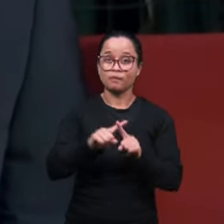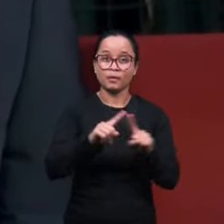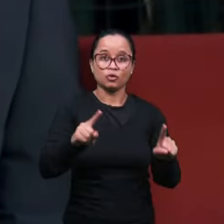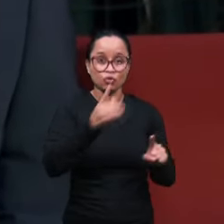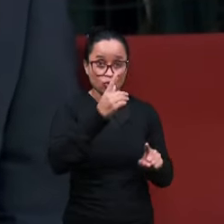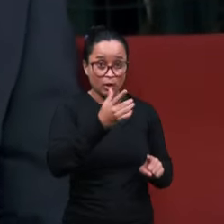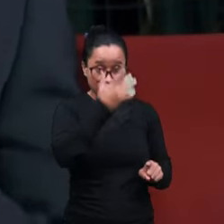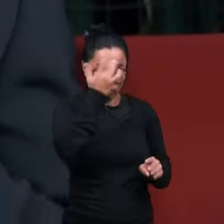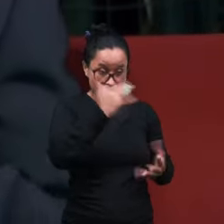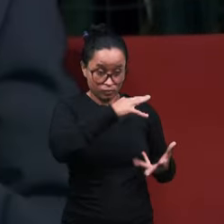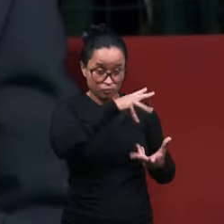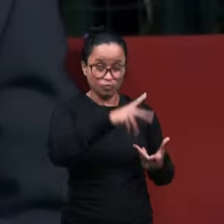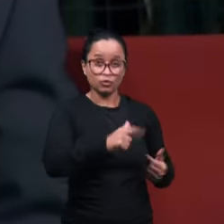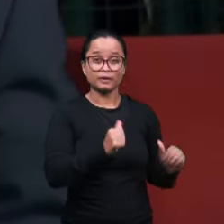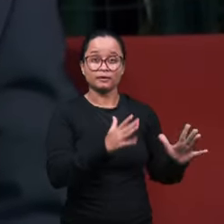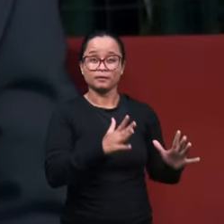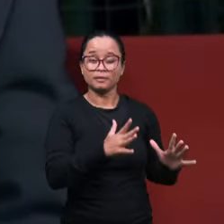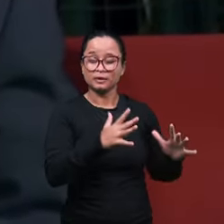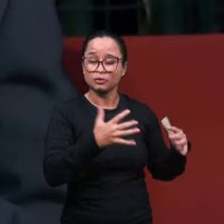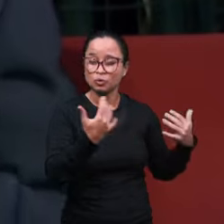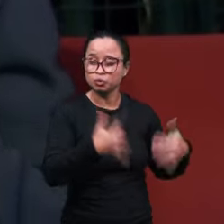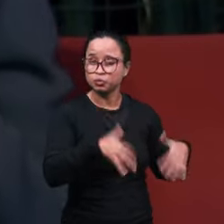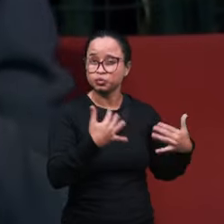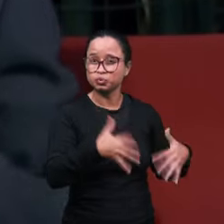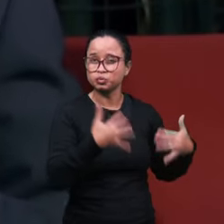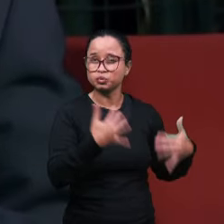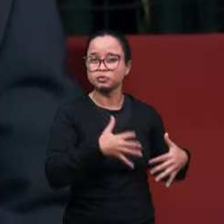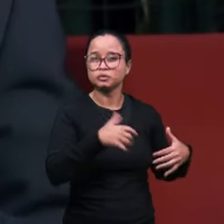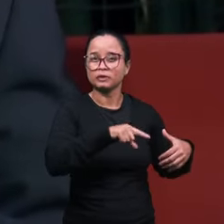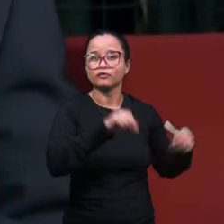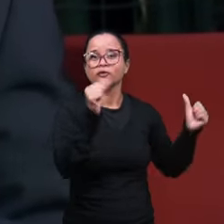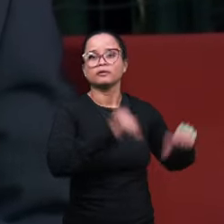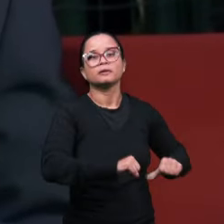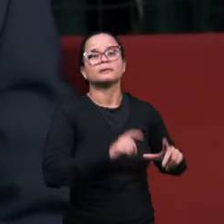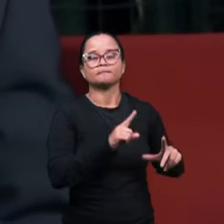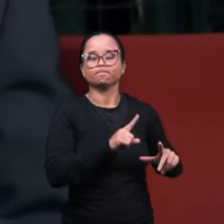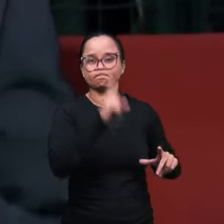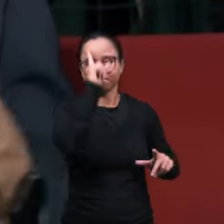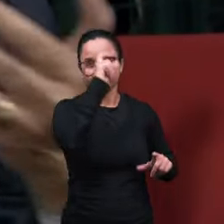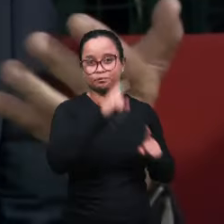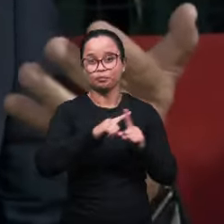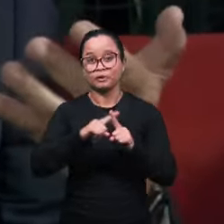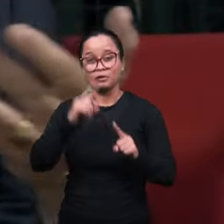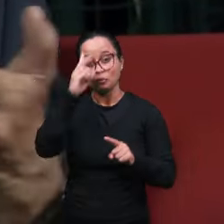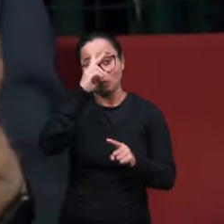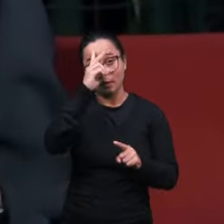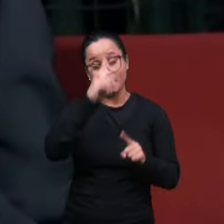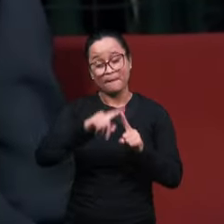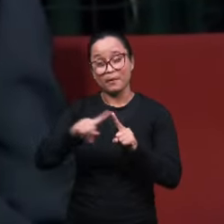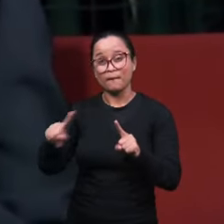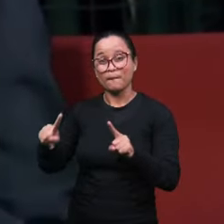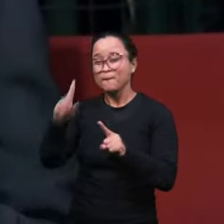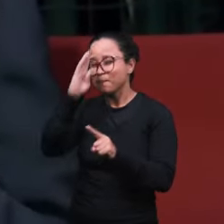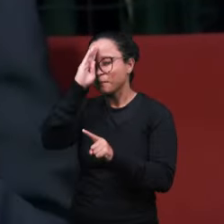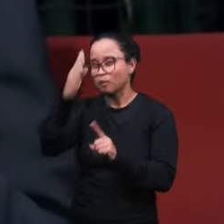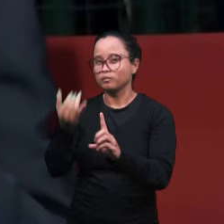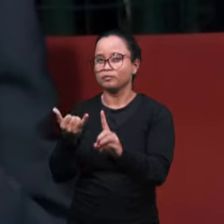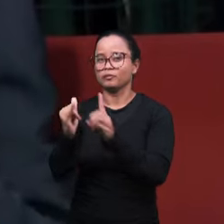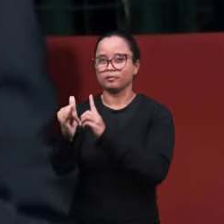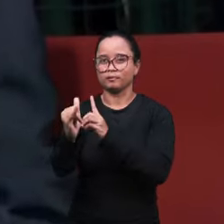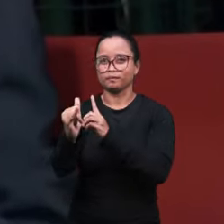grave nessa histórico, mas principalmente profético. Então, como nós dissemos aqui, há